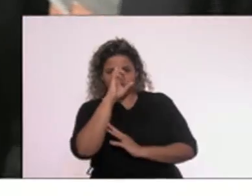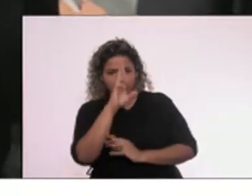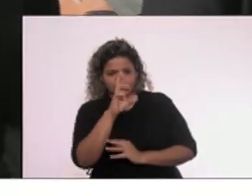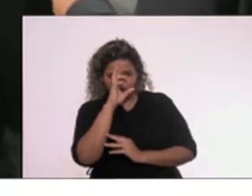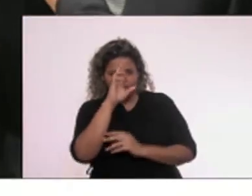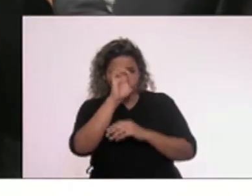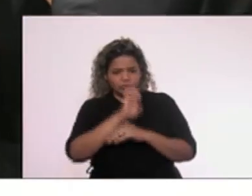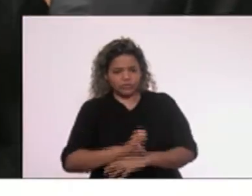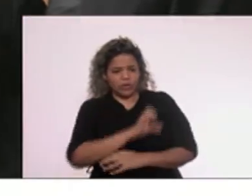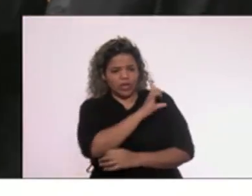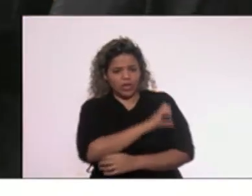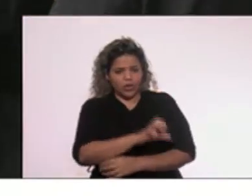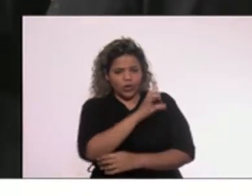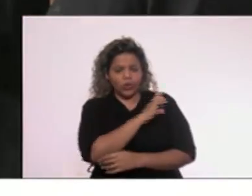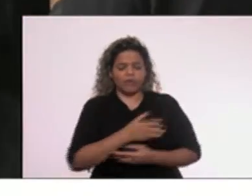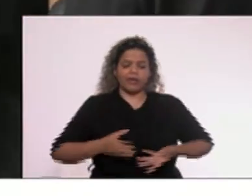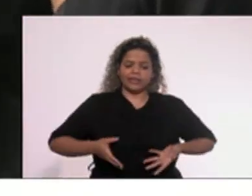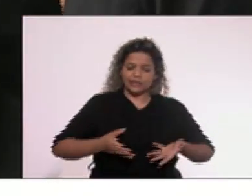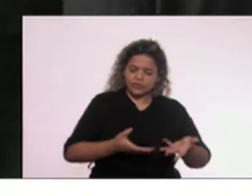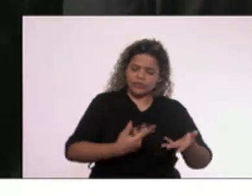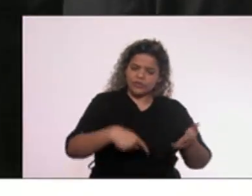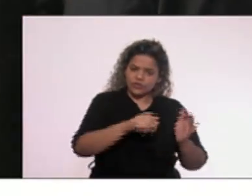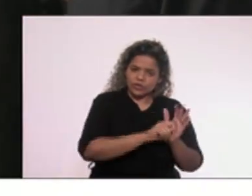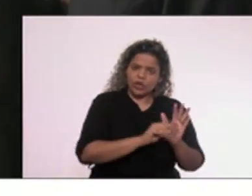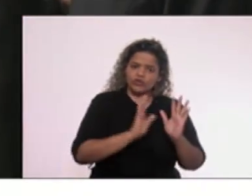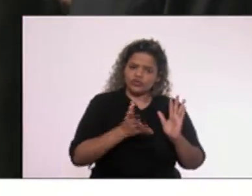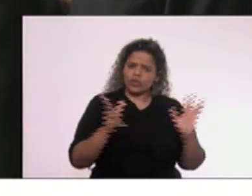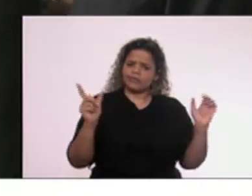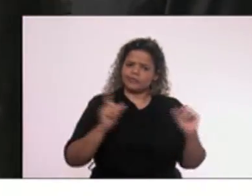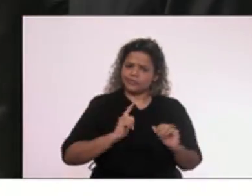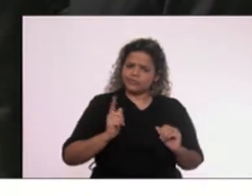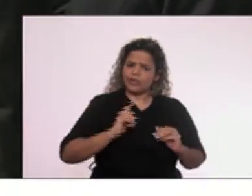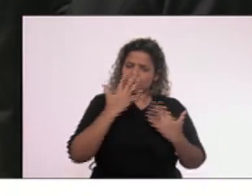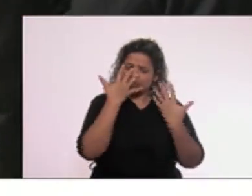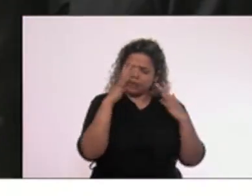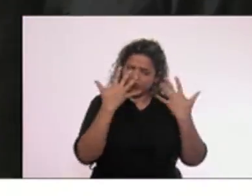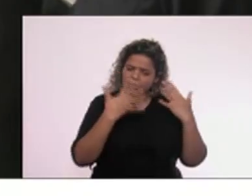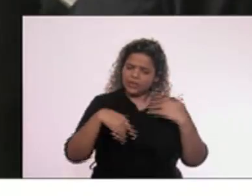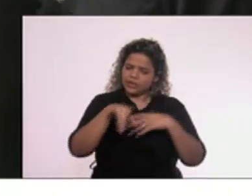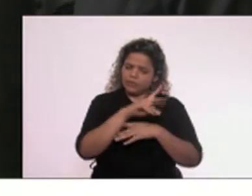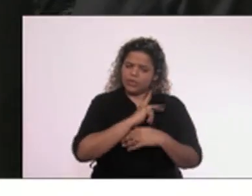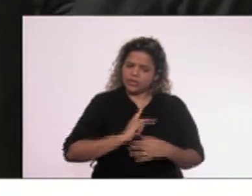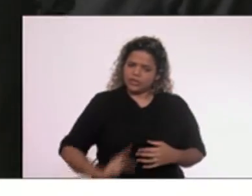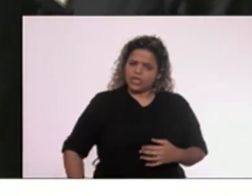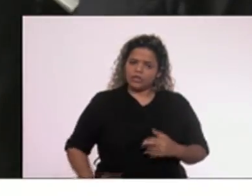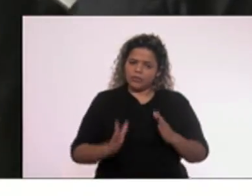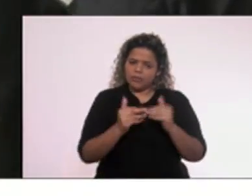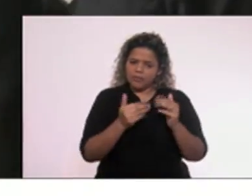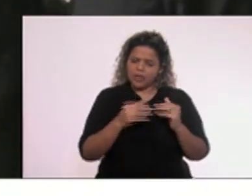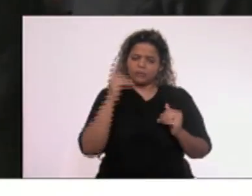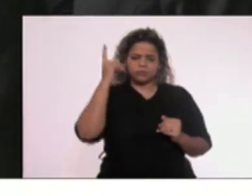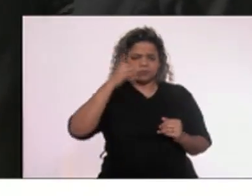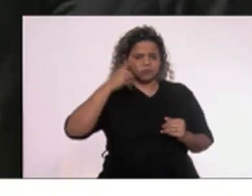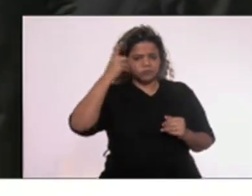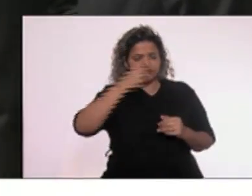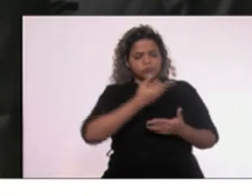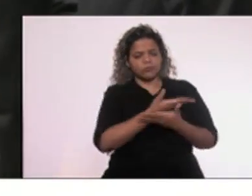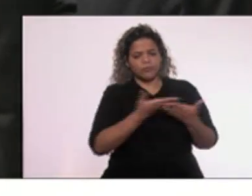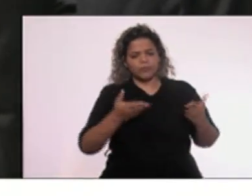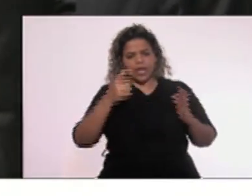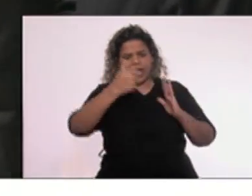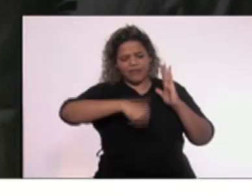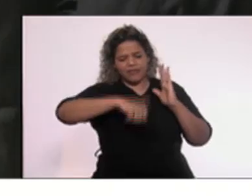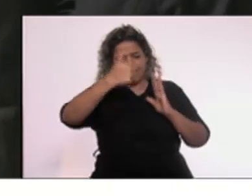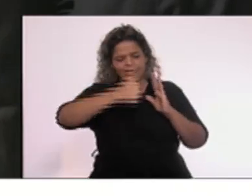responsabilidade do Estado de Janeiro com os incentivos já gerados. Então, parabenizo a Vossa Excelência e peço aos demais colegas que